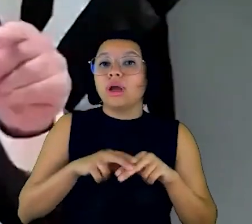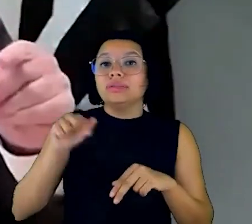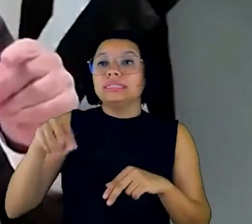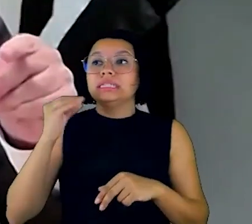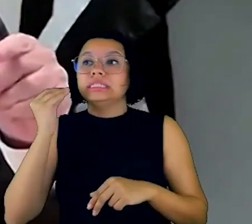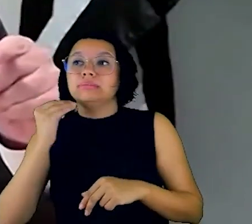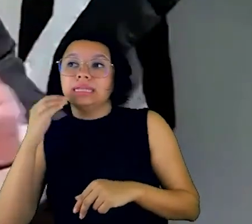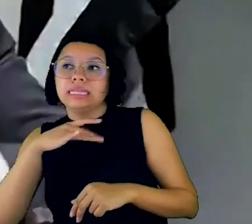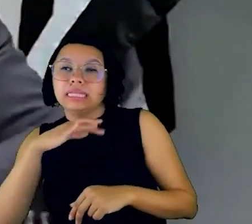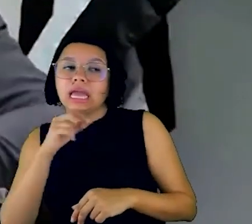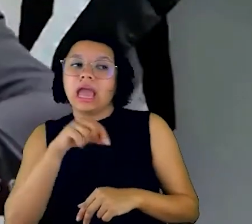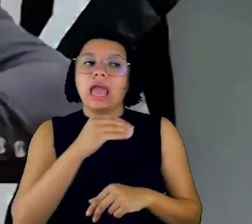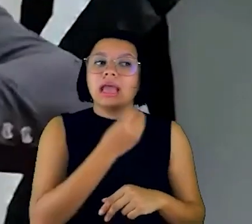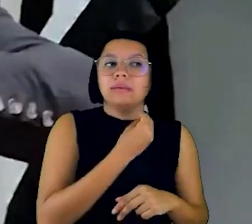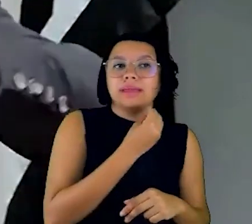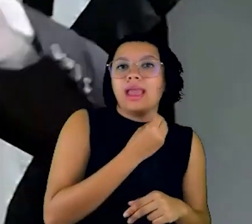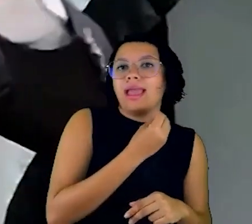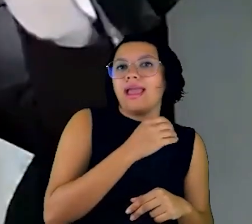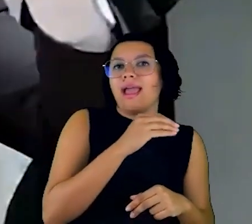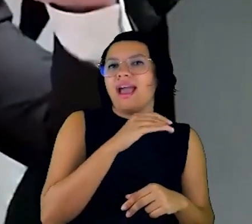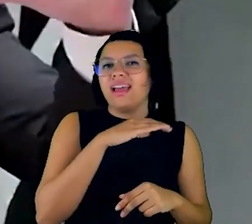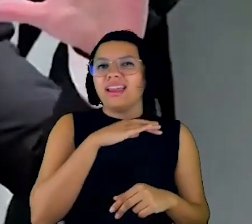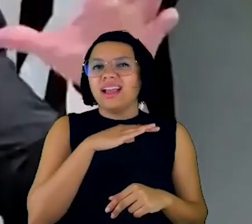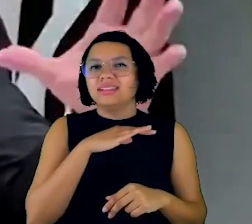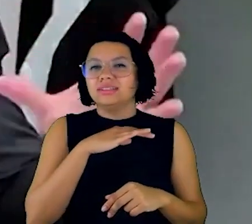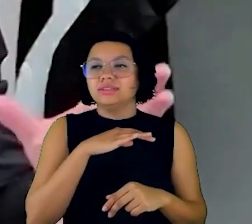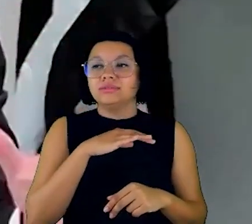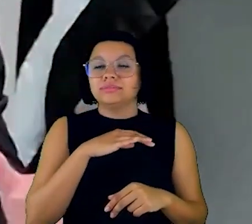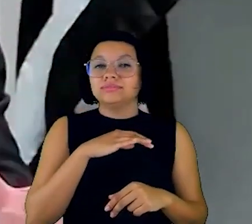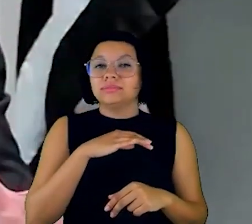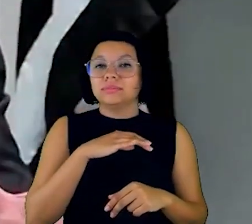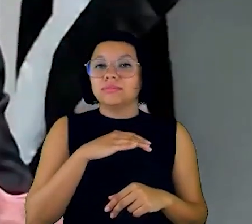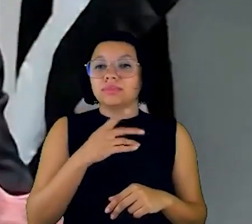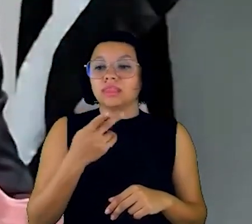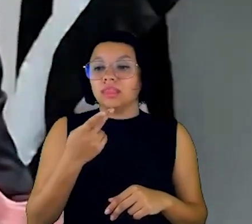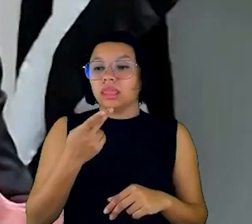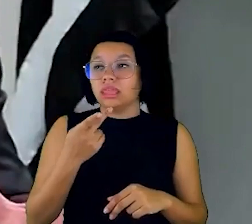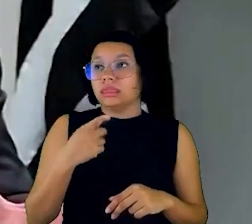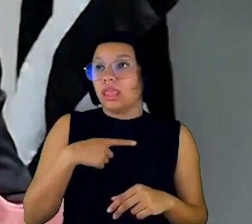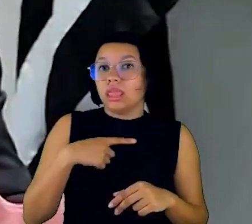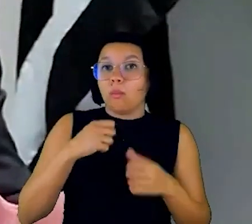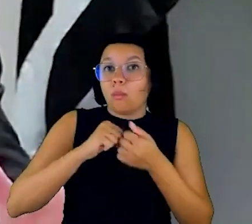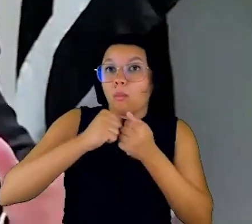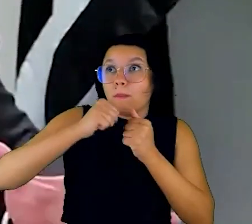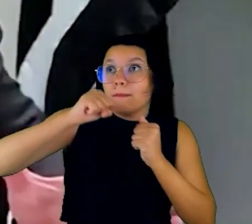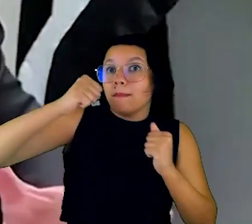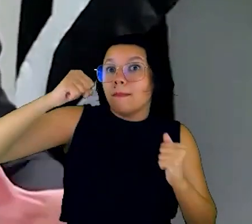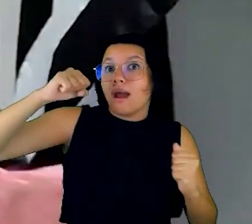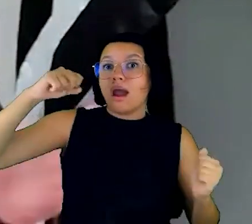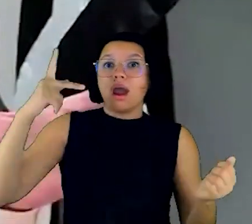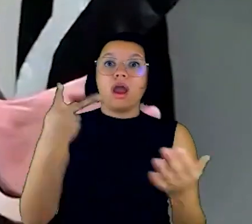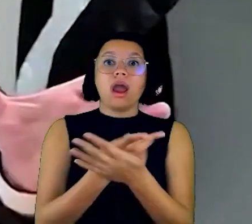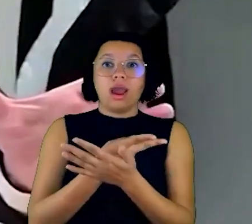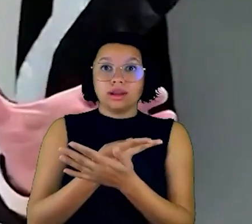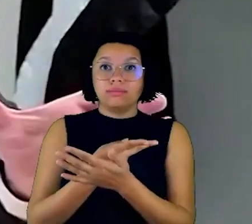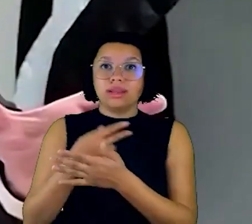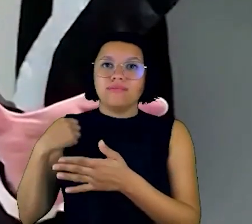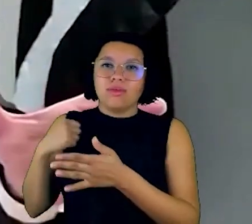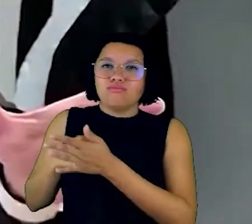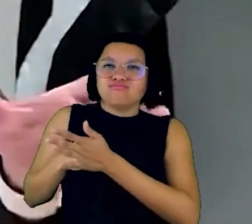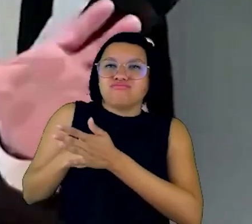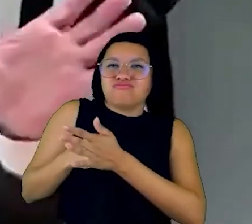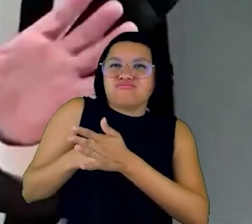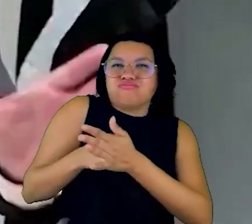outra experiência negativa, não exista um macrofenômeno bastante positivo que vem nos empurrando